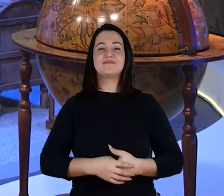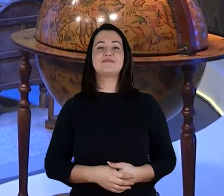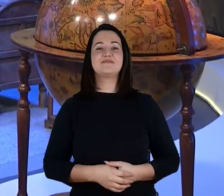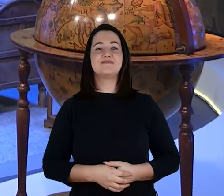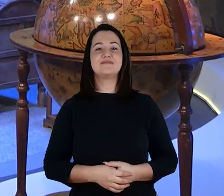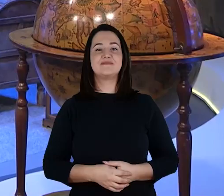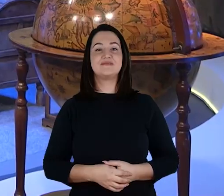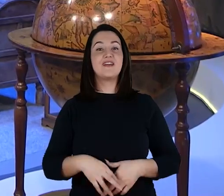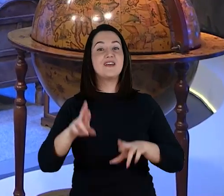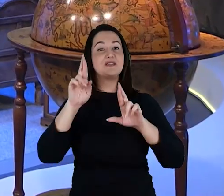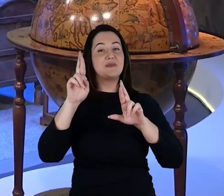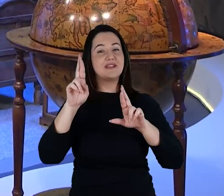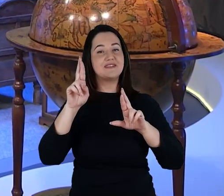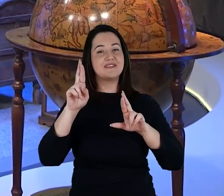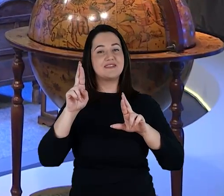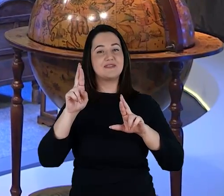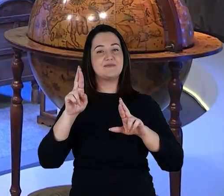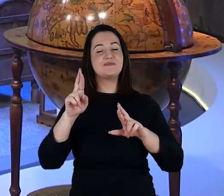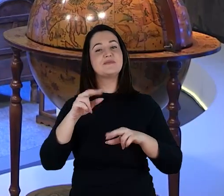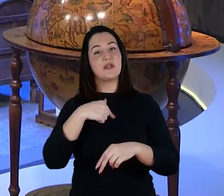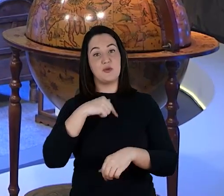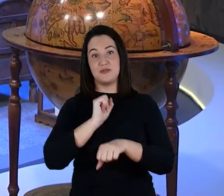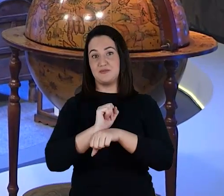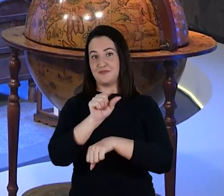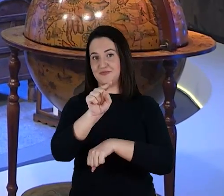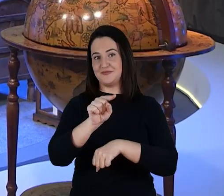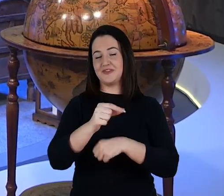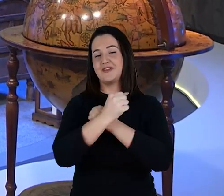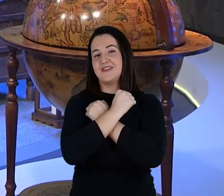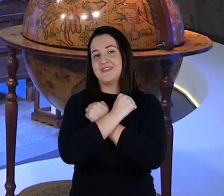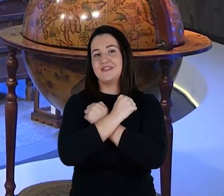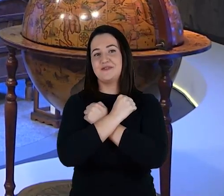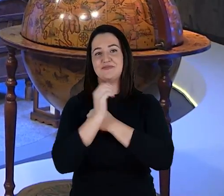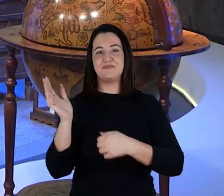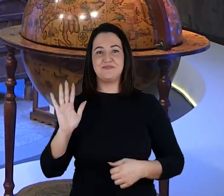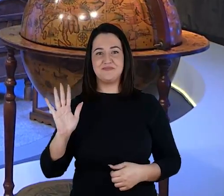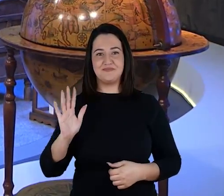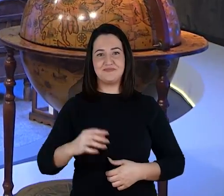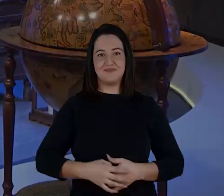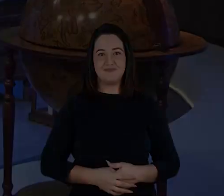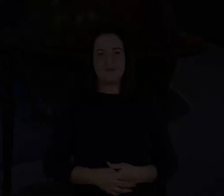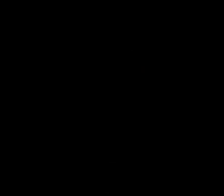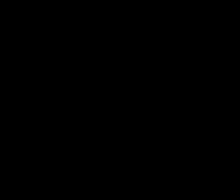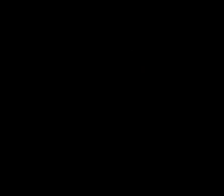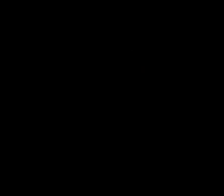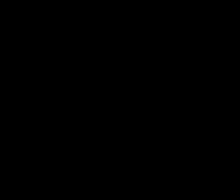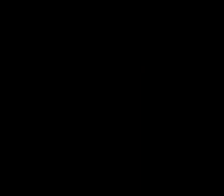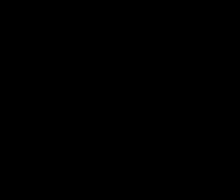Esperança, canal do Evidências. Eu aguardo você. Um grande abraço e até lá. Tchau, tchau.